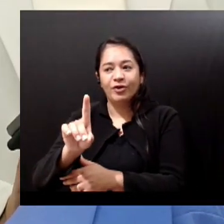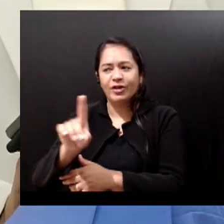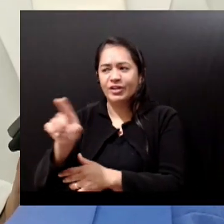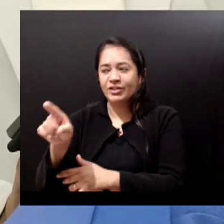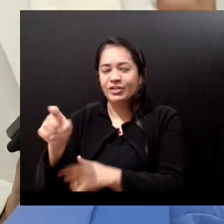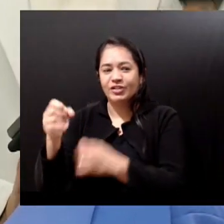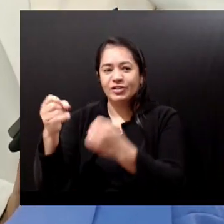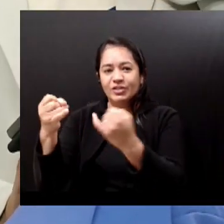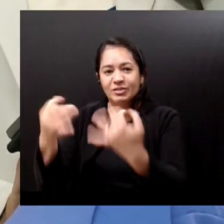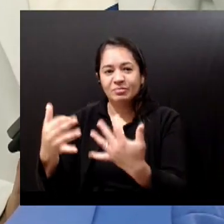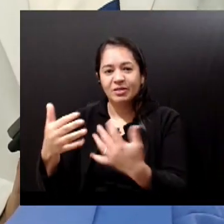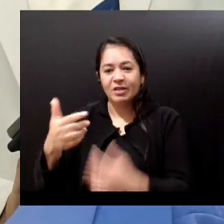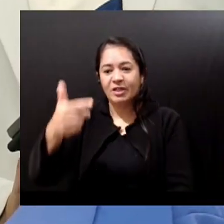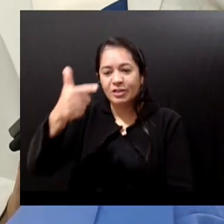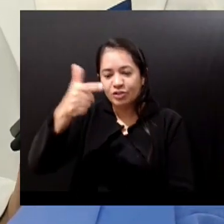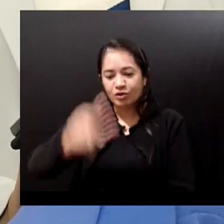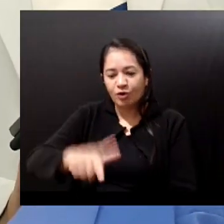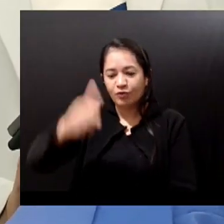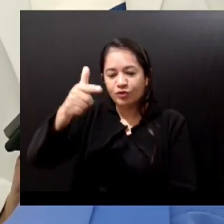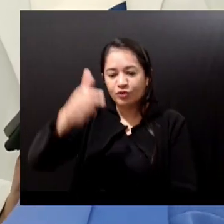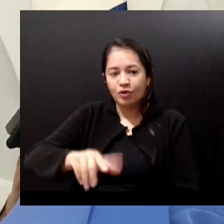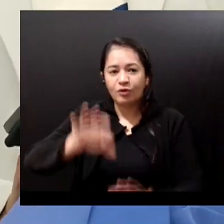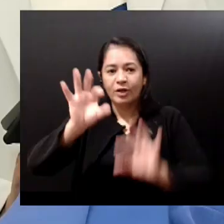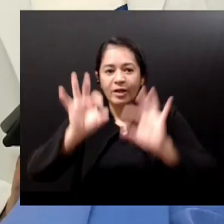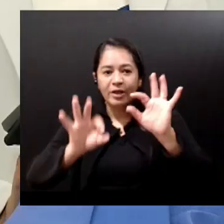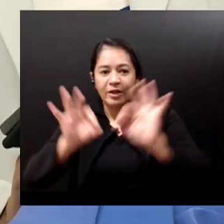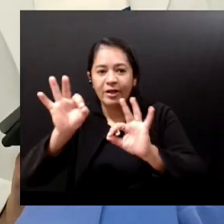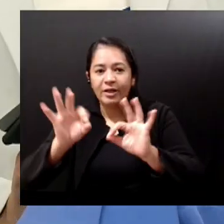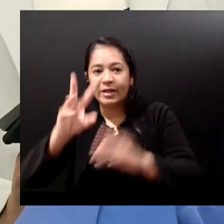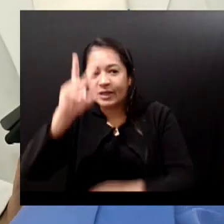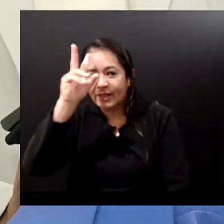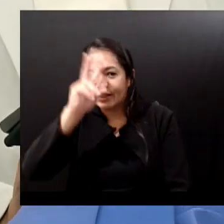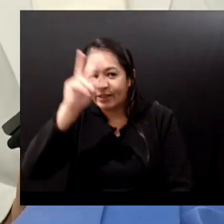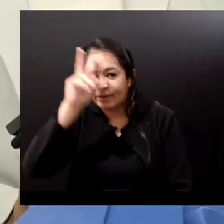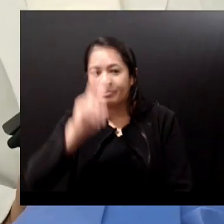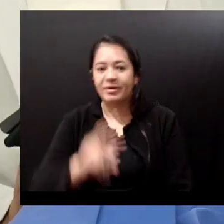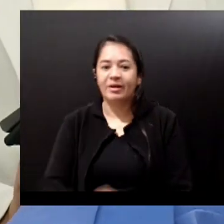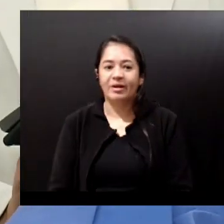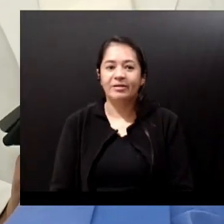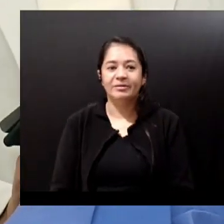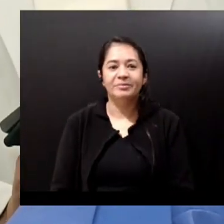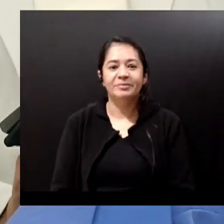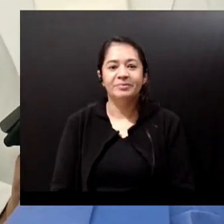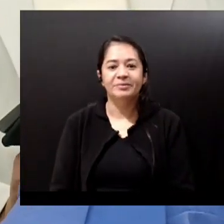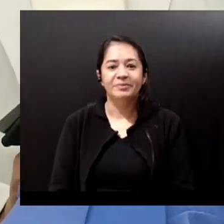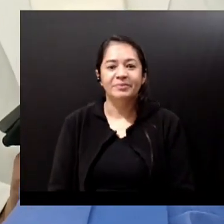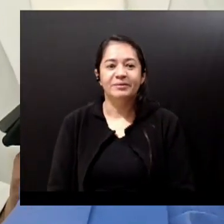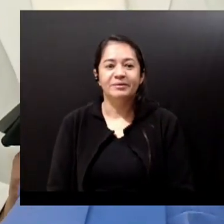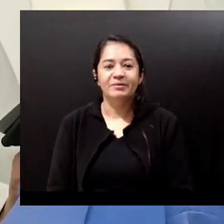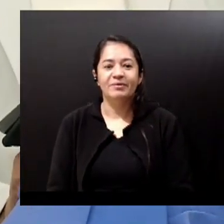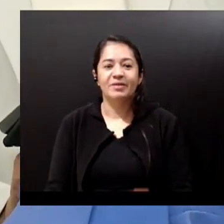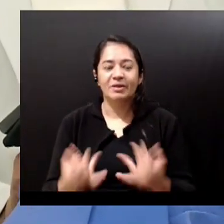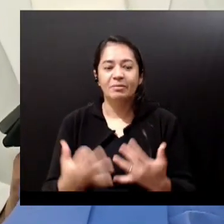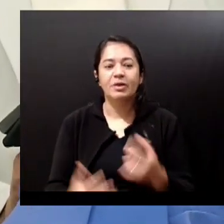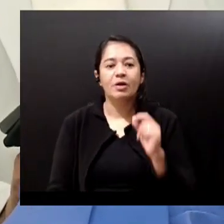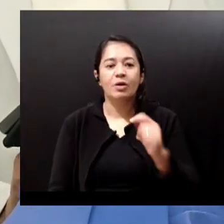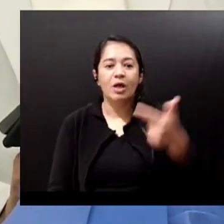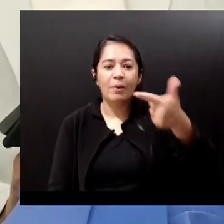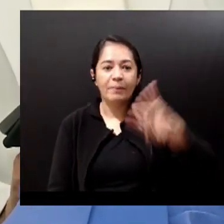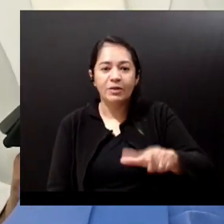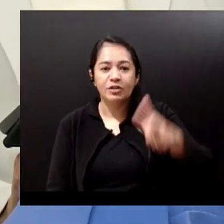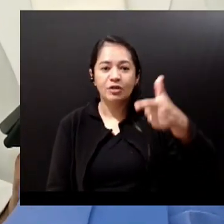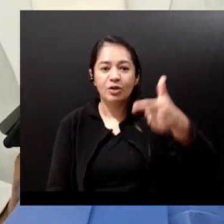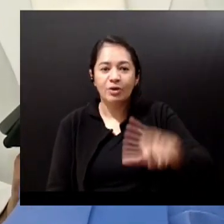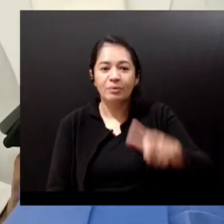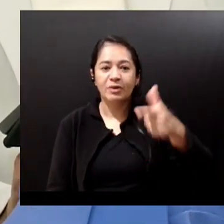elaborar e lembrar, ou recordar, né? Ele vai dizer que as repetições, elas impedem o recordar.